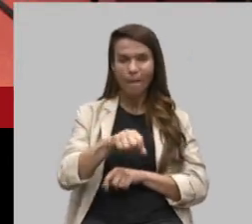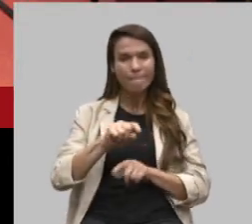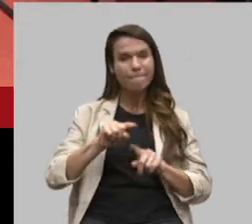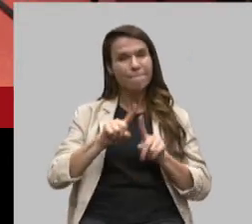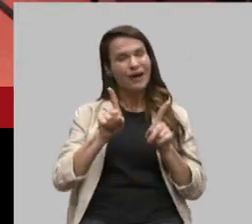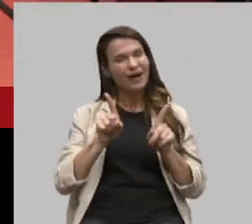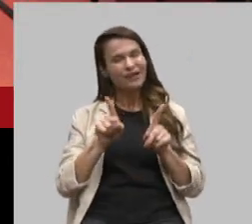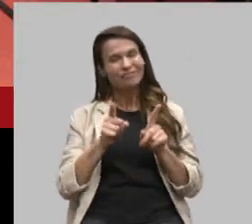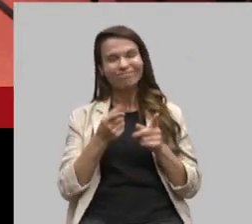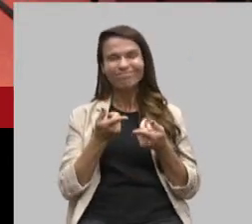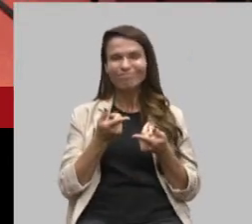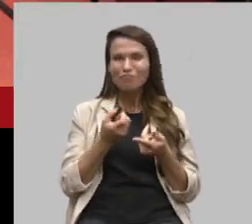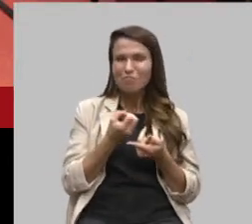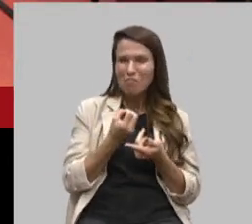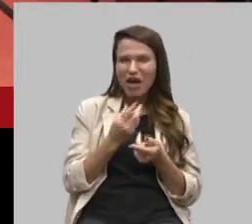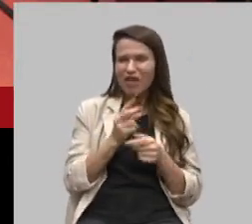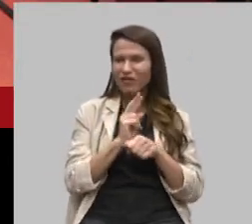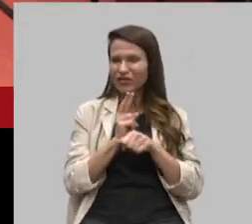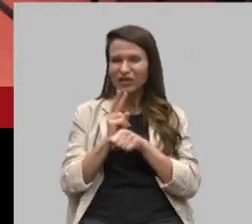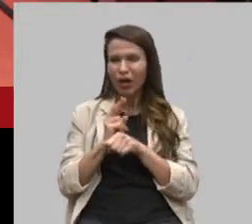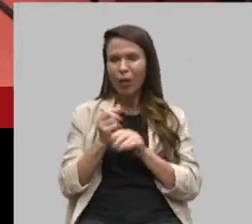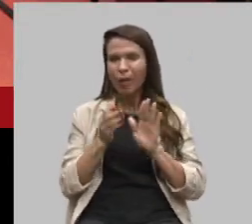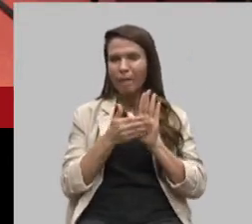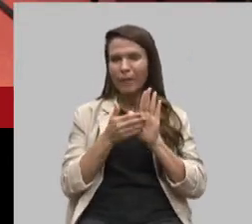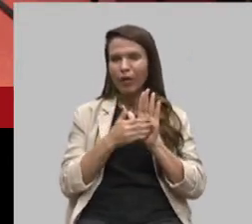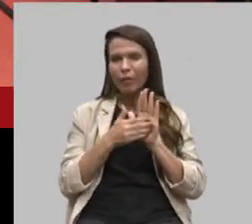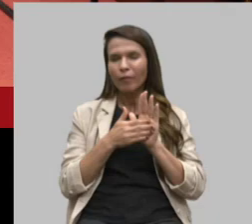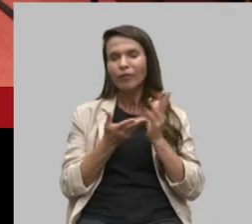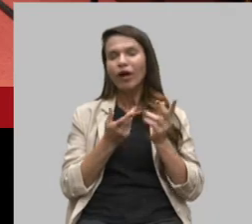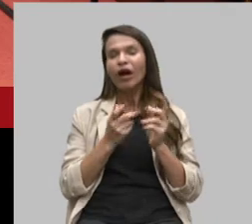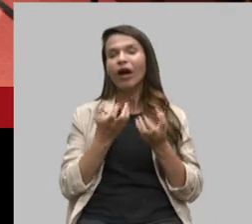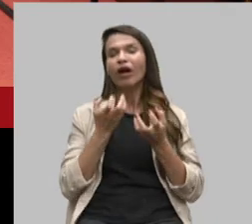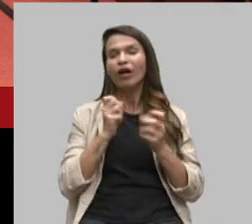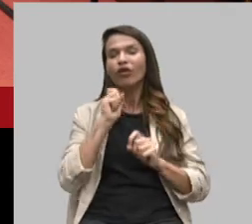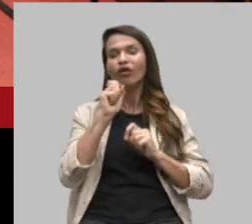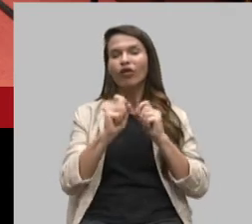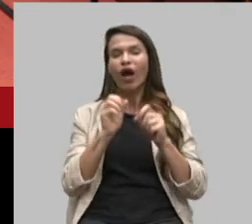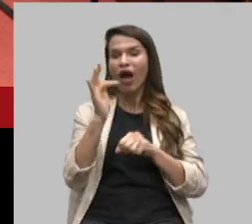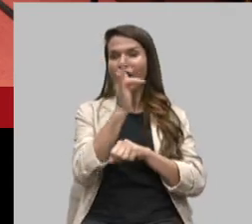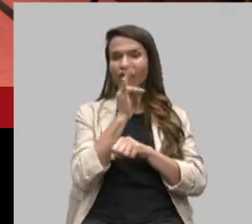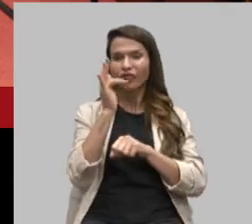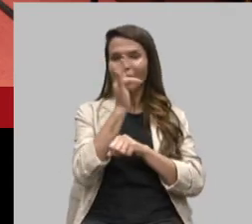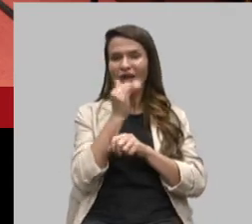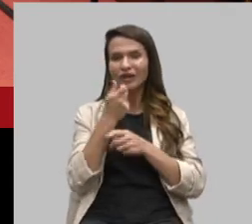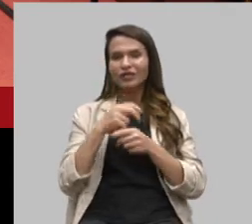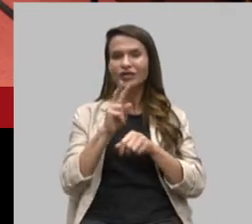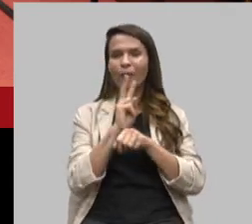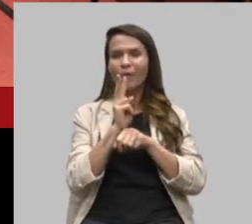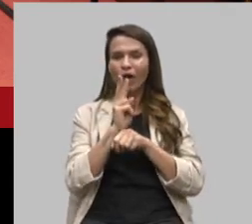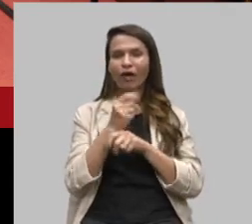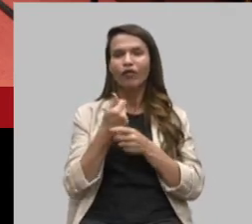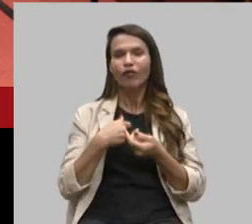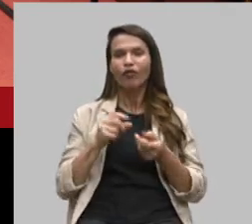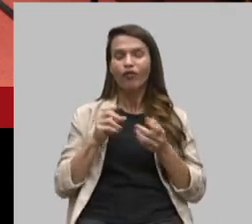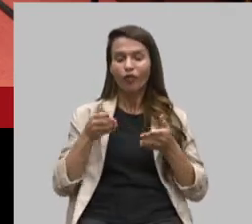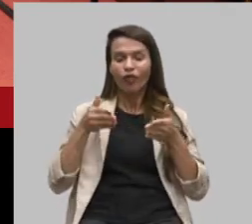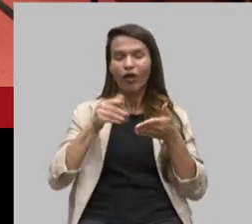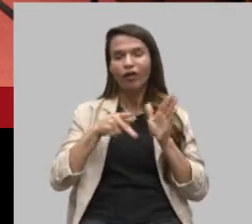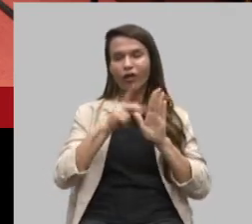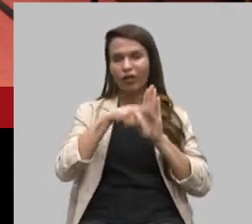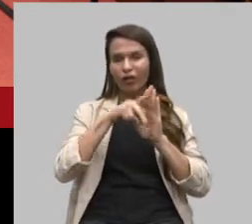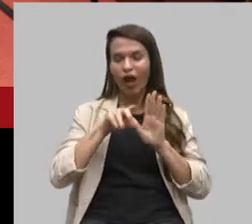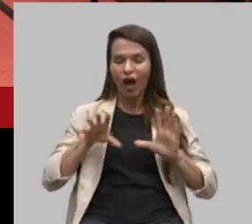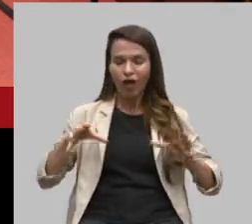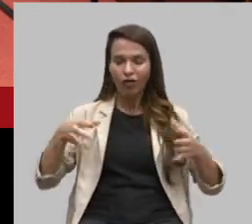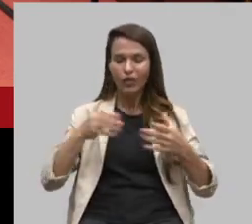fiscalizada o que essa proposta Visa é a formalização dessa fiscalização por meio de um programa onde a própria comunidade